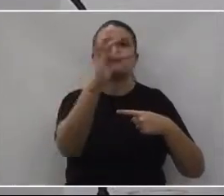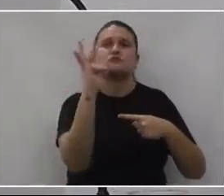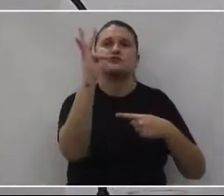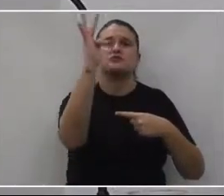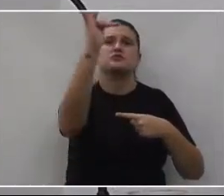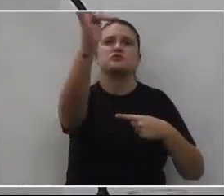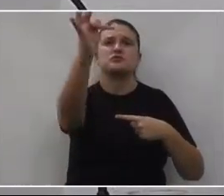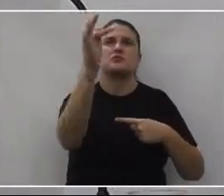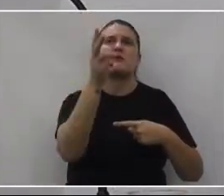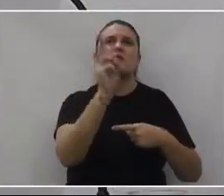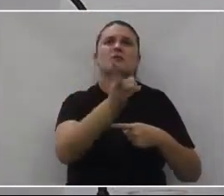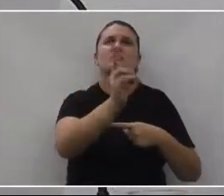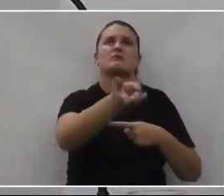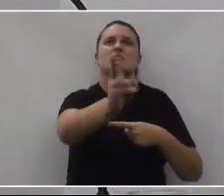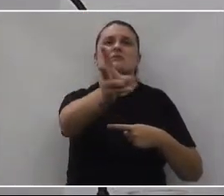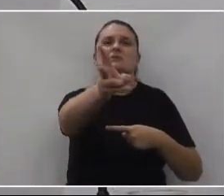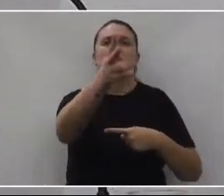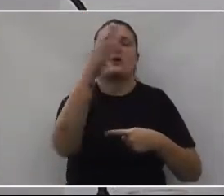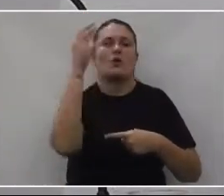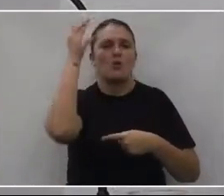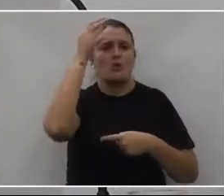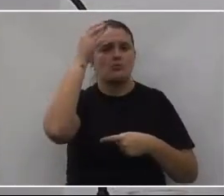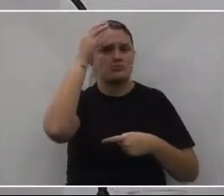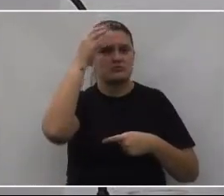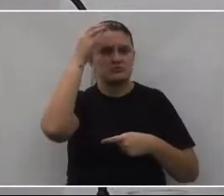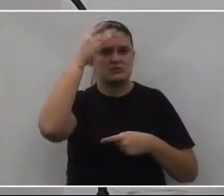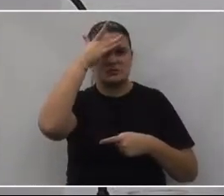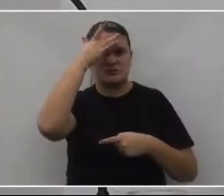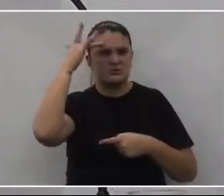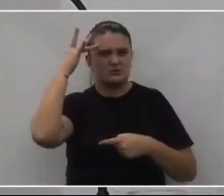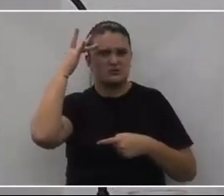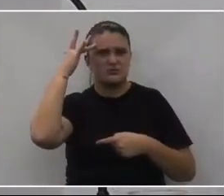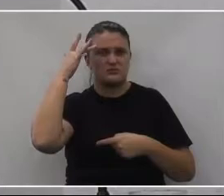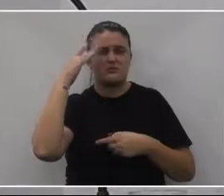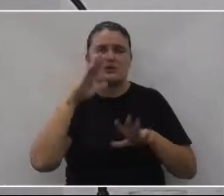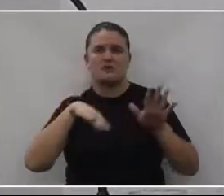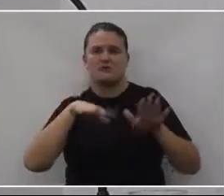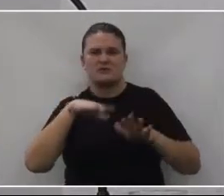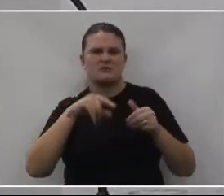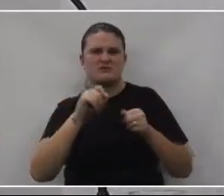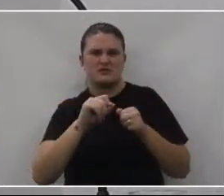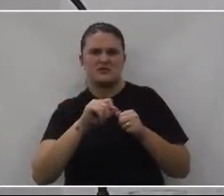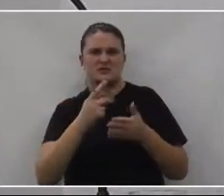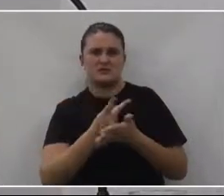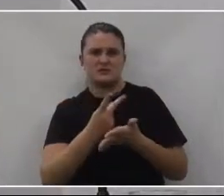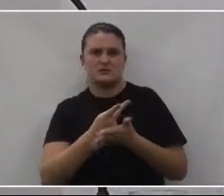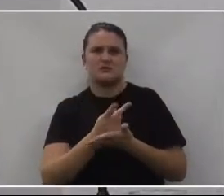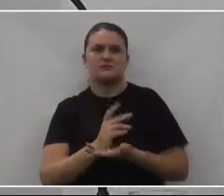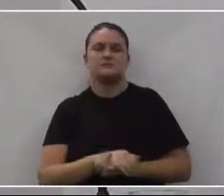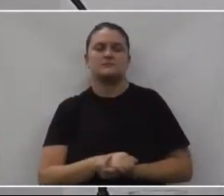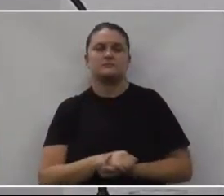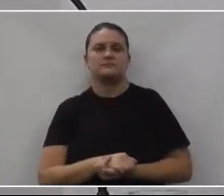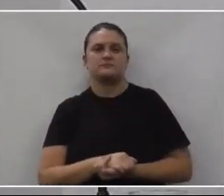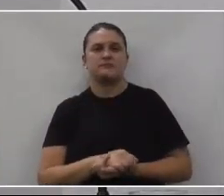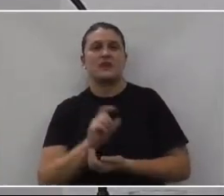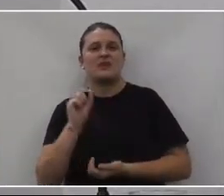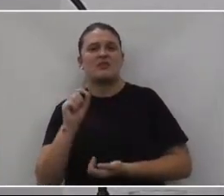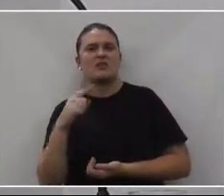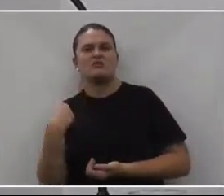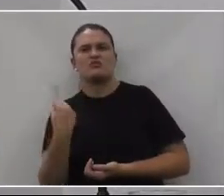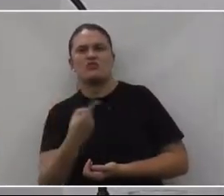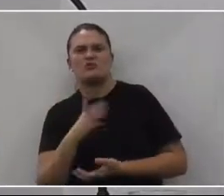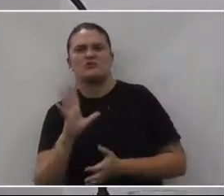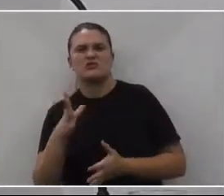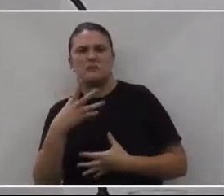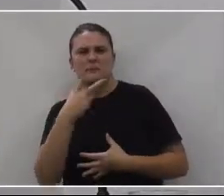o resto da vida, na consciência, se é que tem, de pessoas que fazem isso. Quem de nós já não